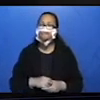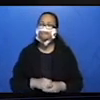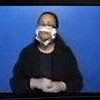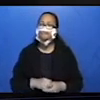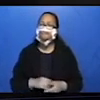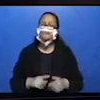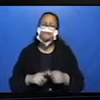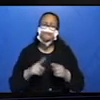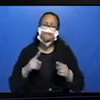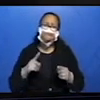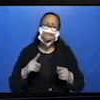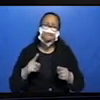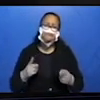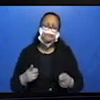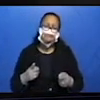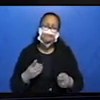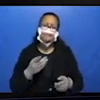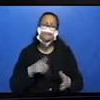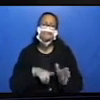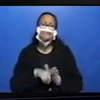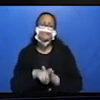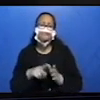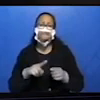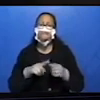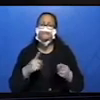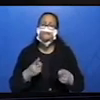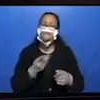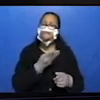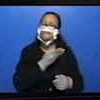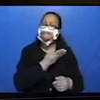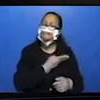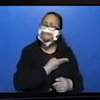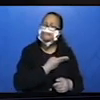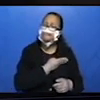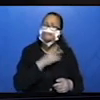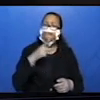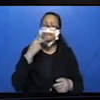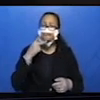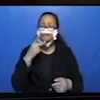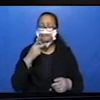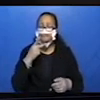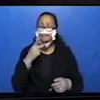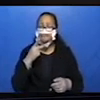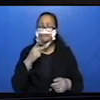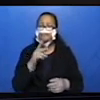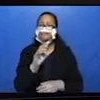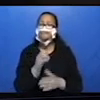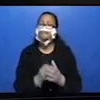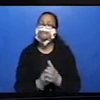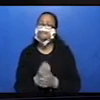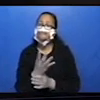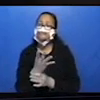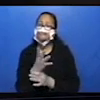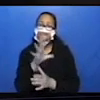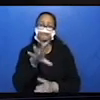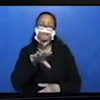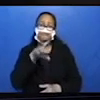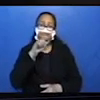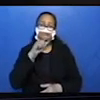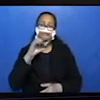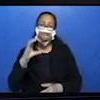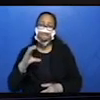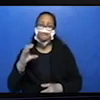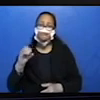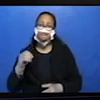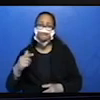Mas meu colega disse que as plantas respiram o gás carbônico. Mas não foi isso